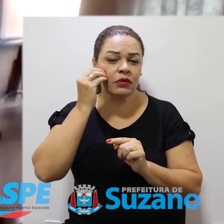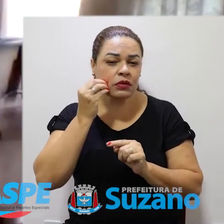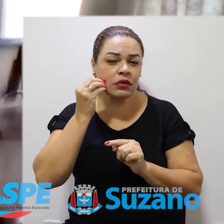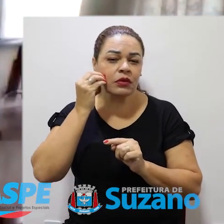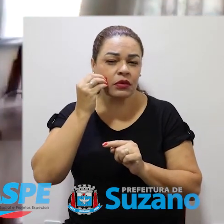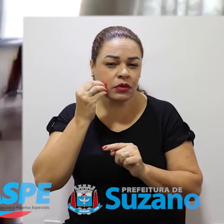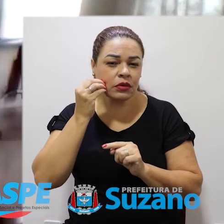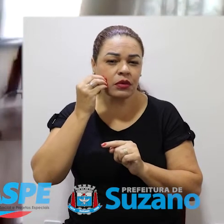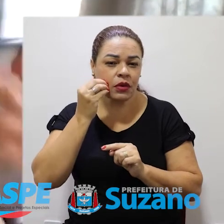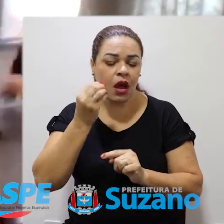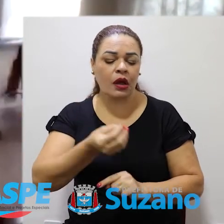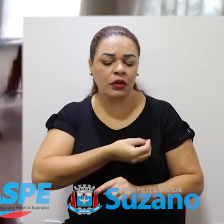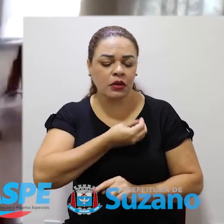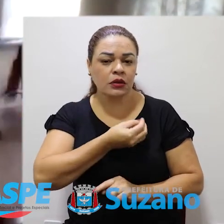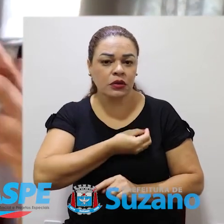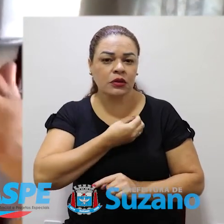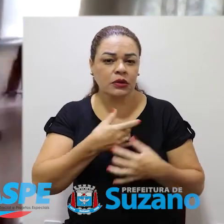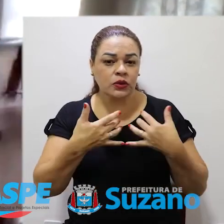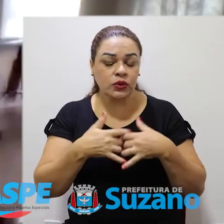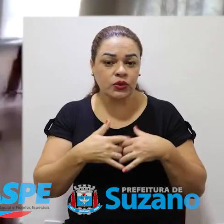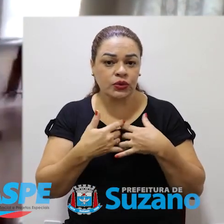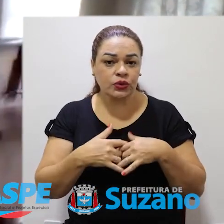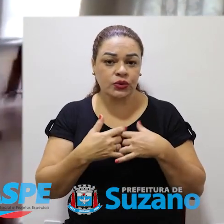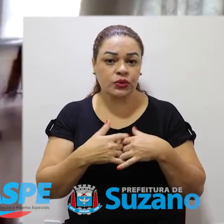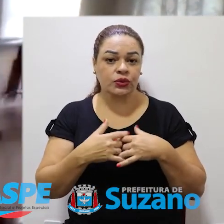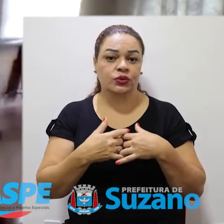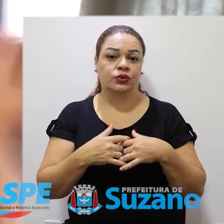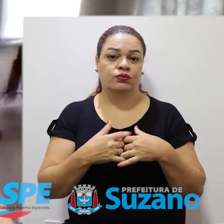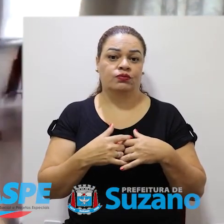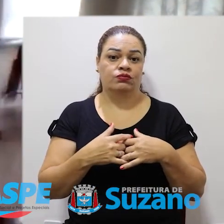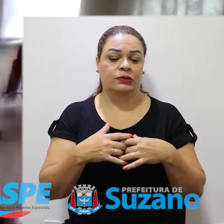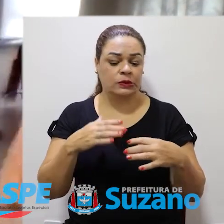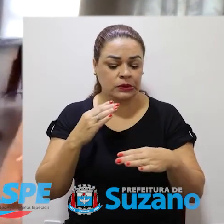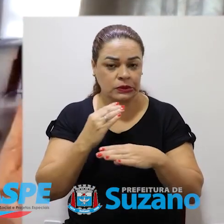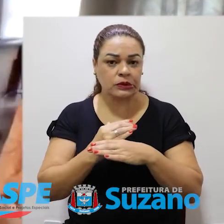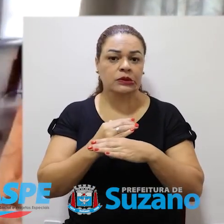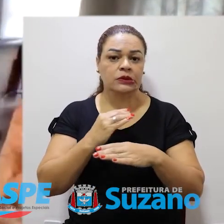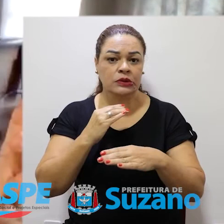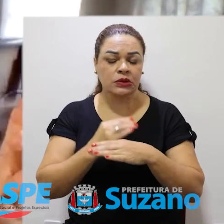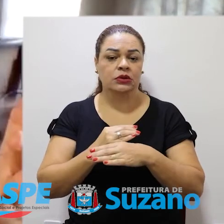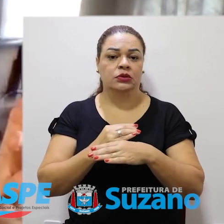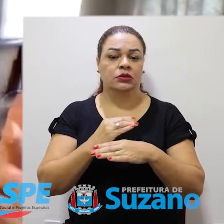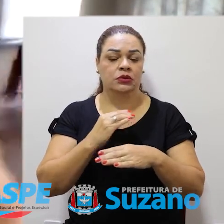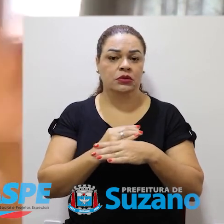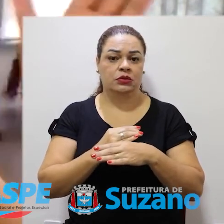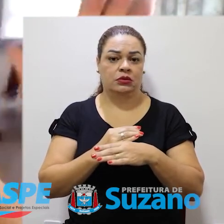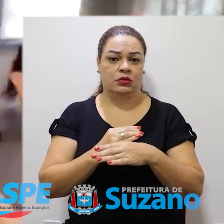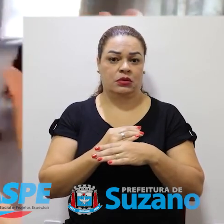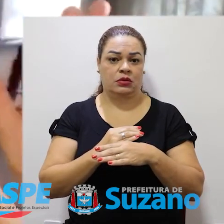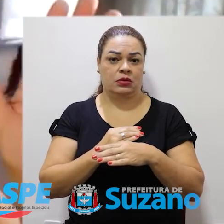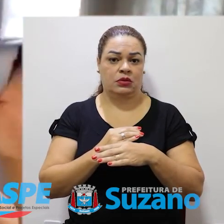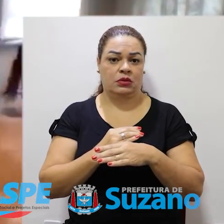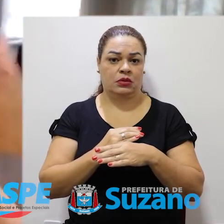vivenciando algo que é bastante complicado, que é uma limitação. Ela não